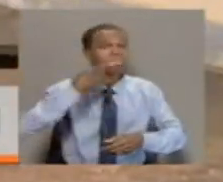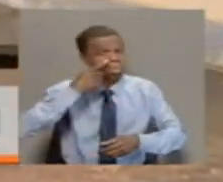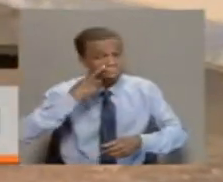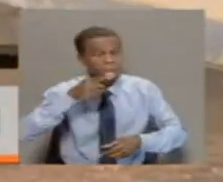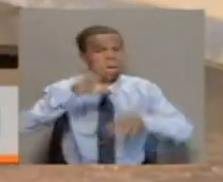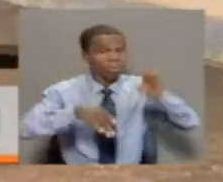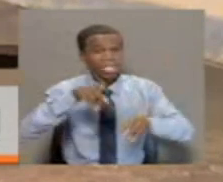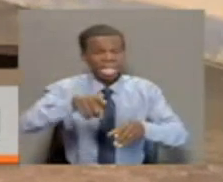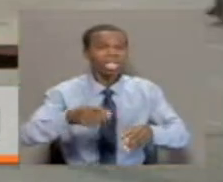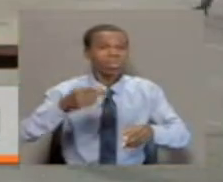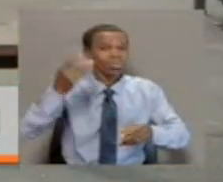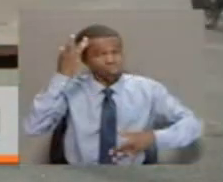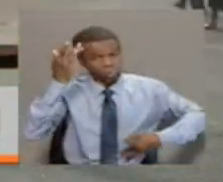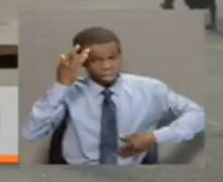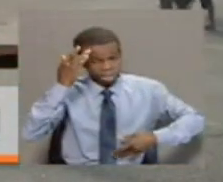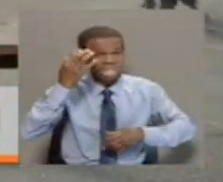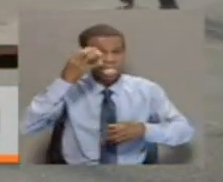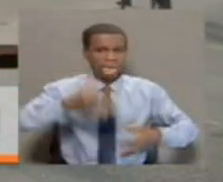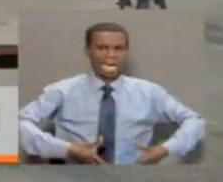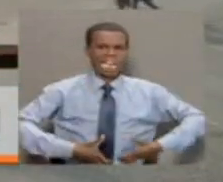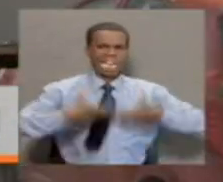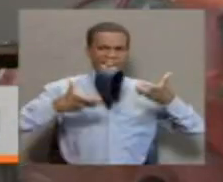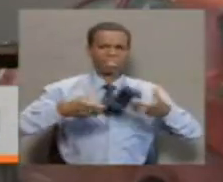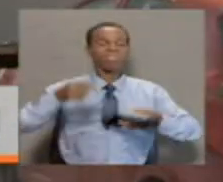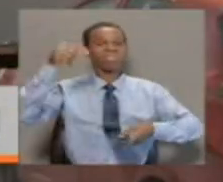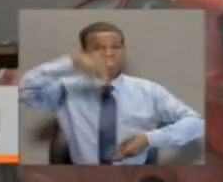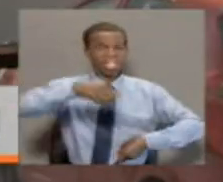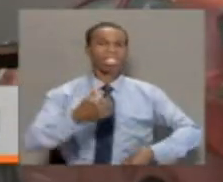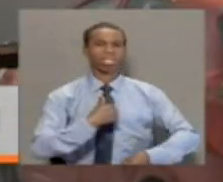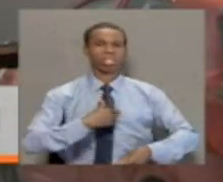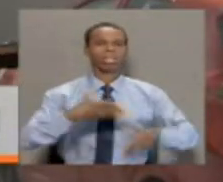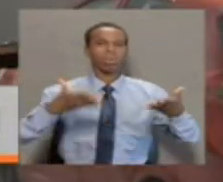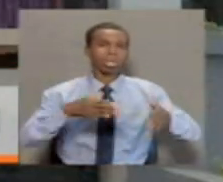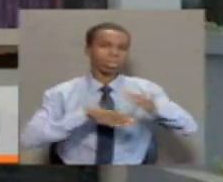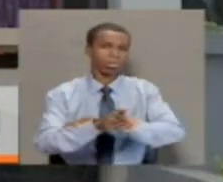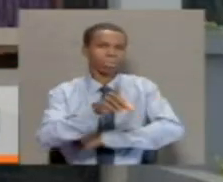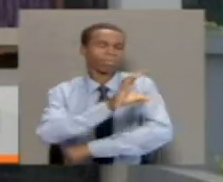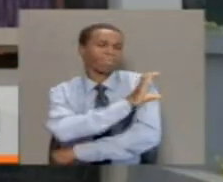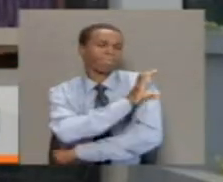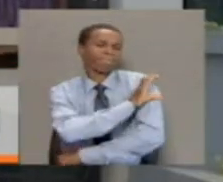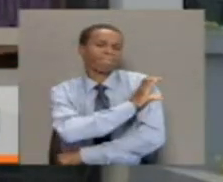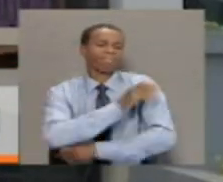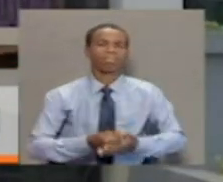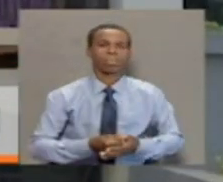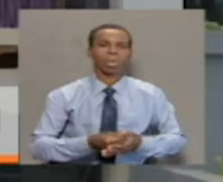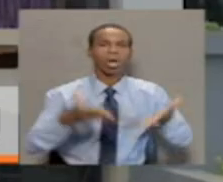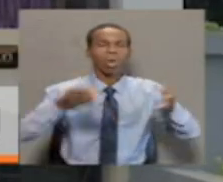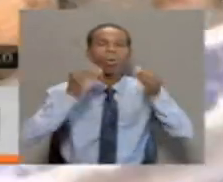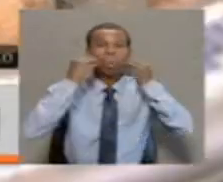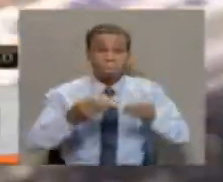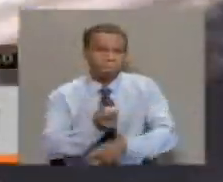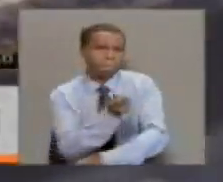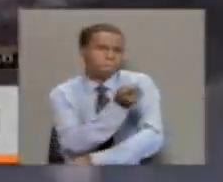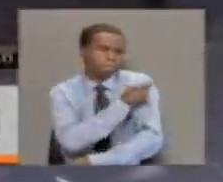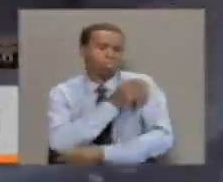10 vítimas deste animal foram transportadas para o Hospital Provincial de Cabinda. Para apanhar a primeira dose, contra a raiva.